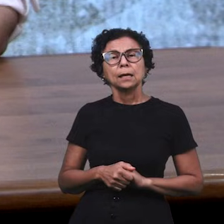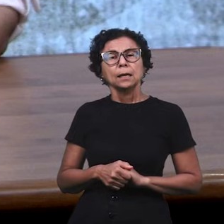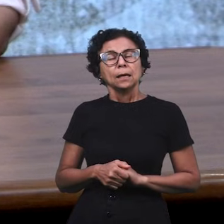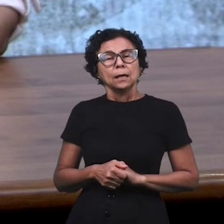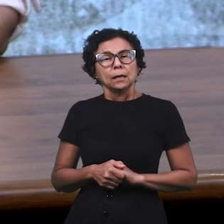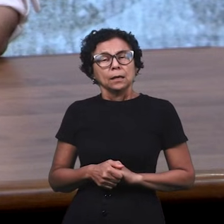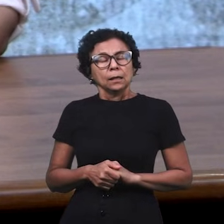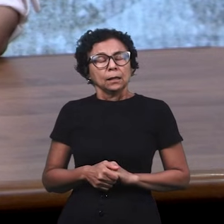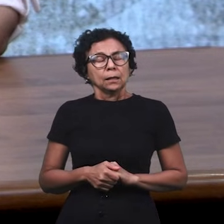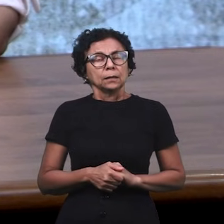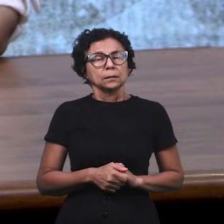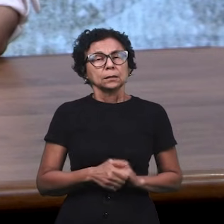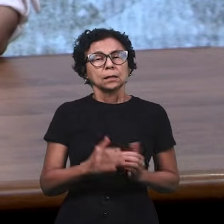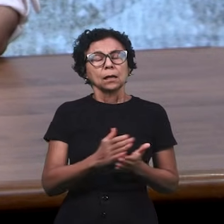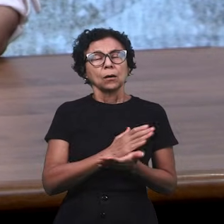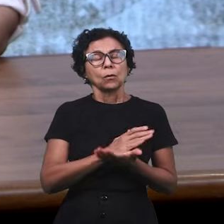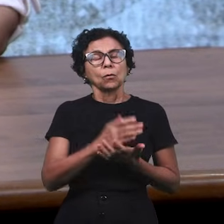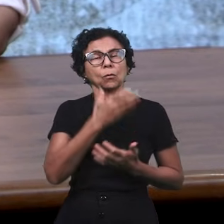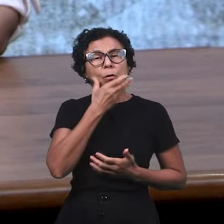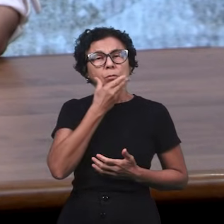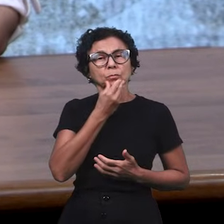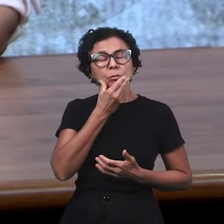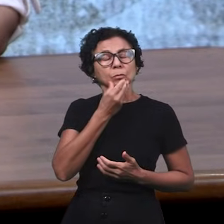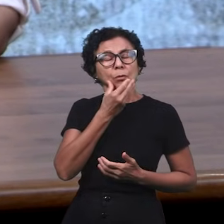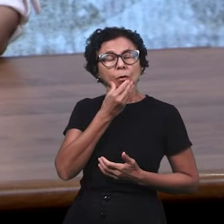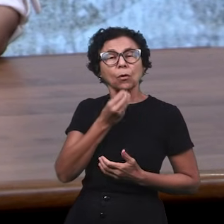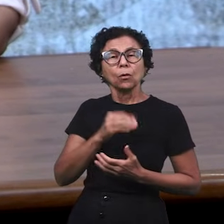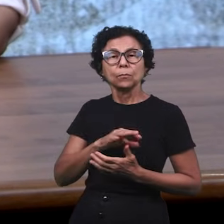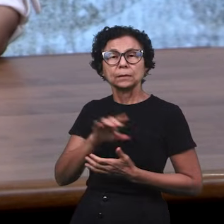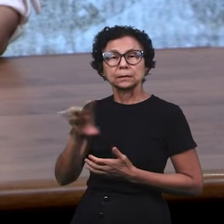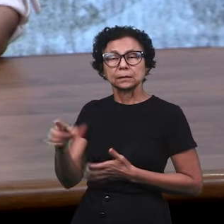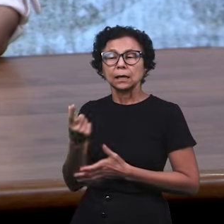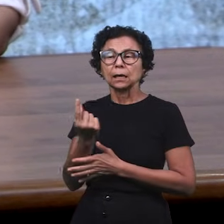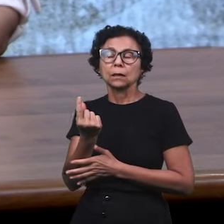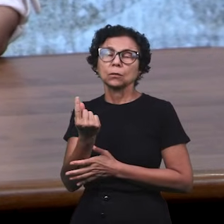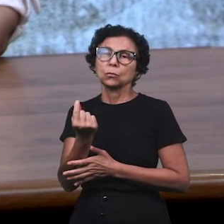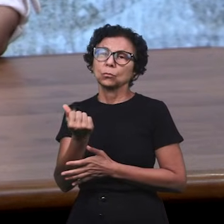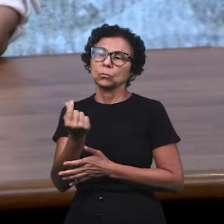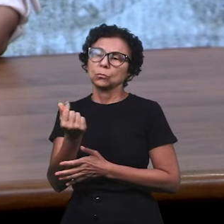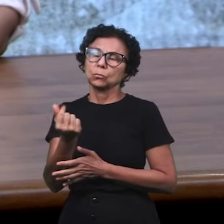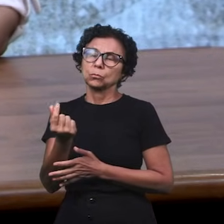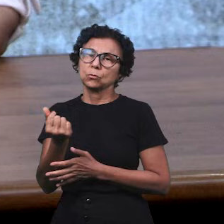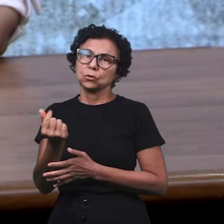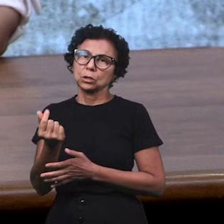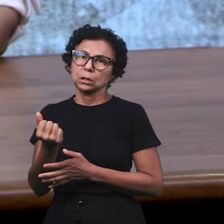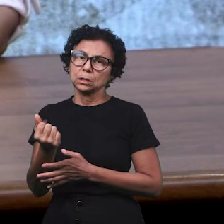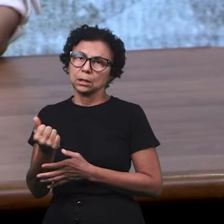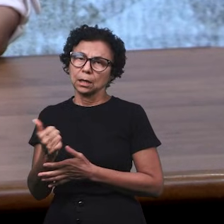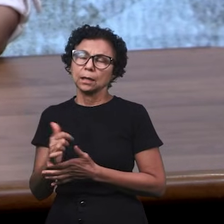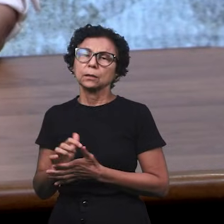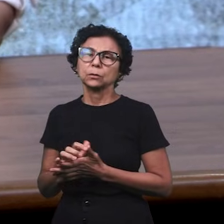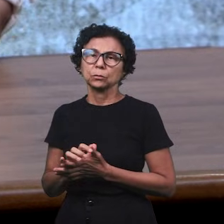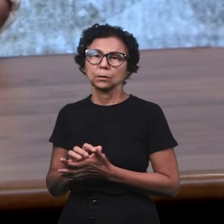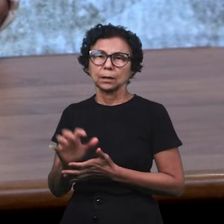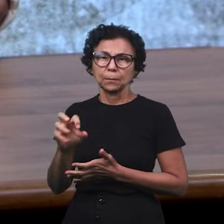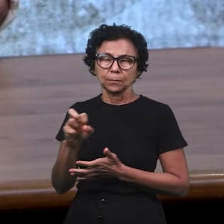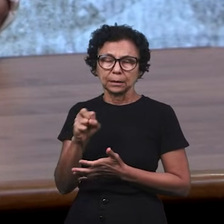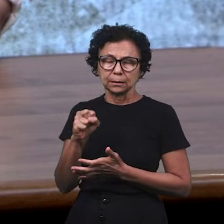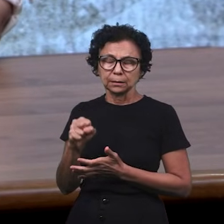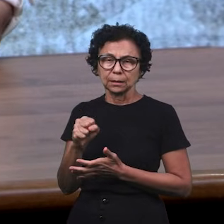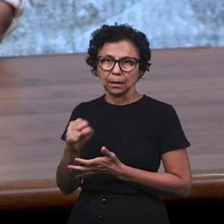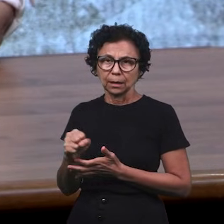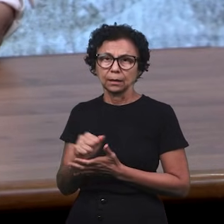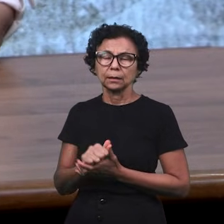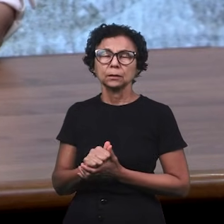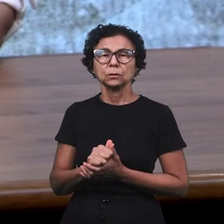Senhor e que os levitas que guardavam o umbral tinham recolhido da mão de Manassés e